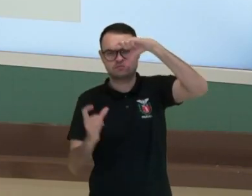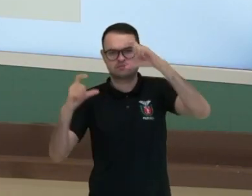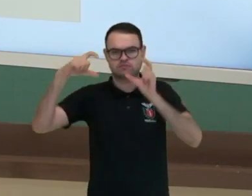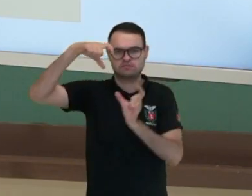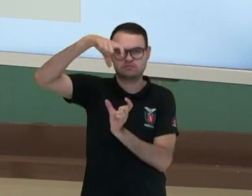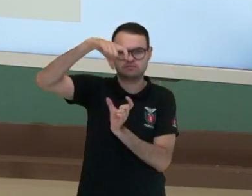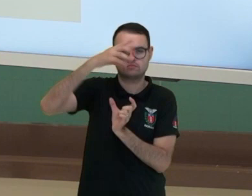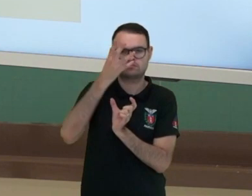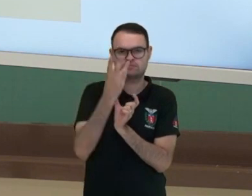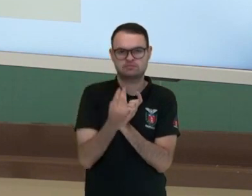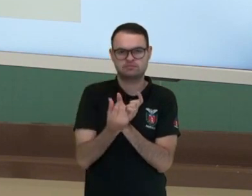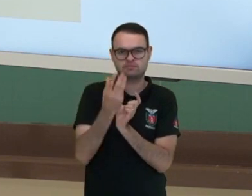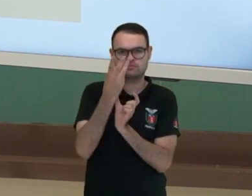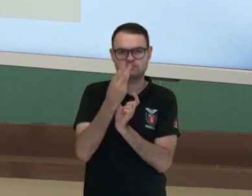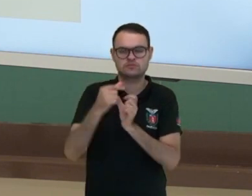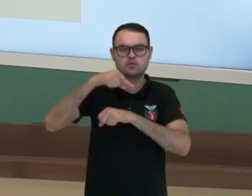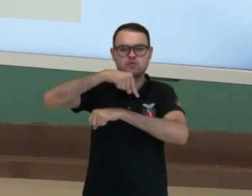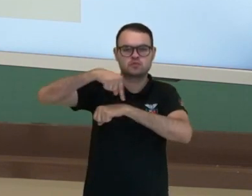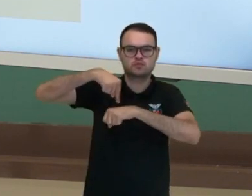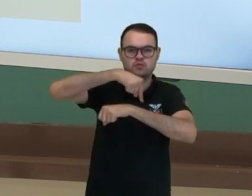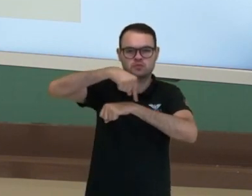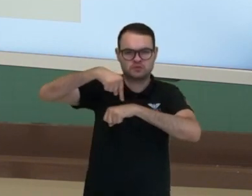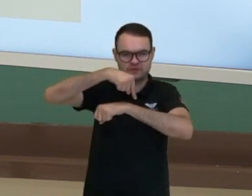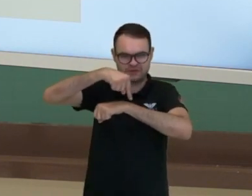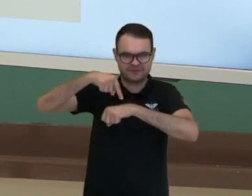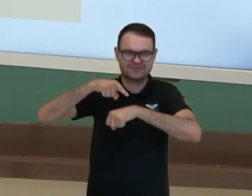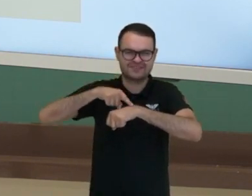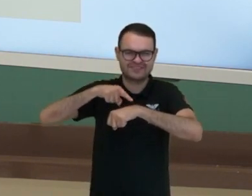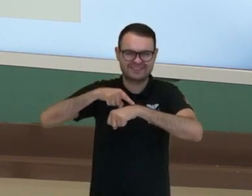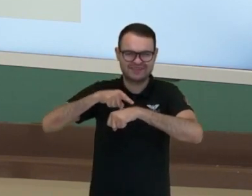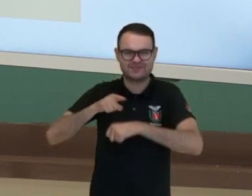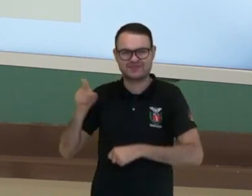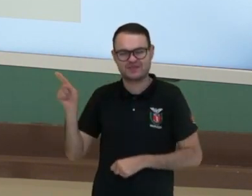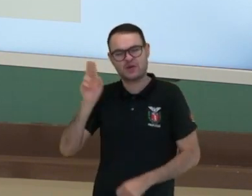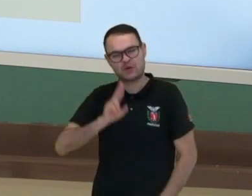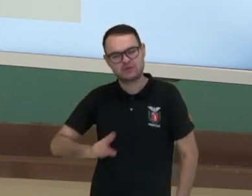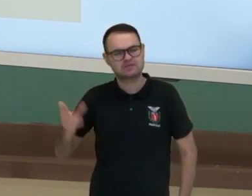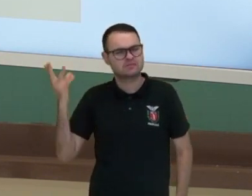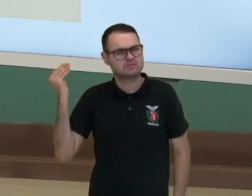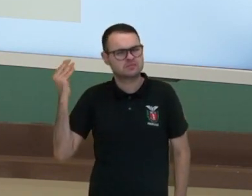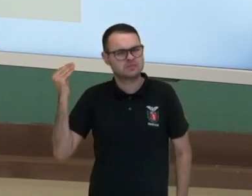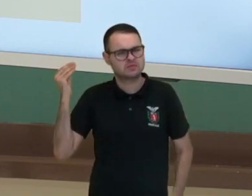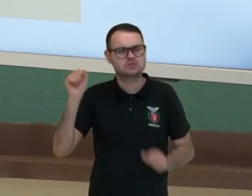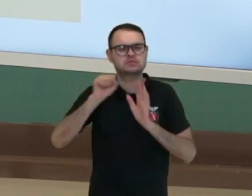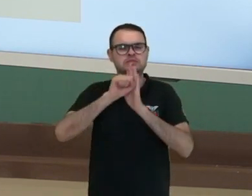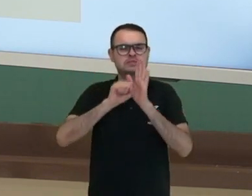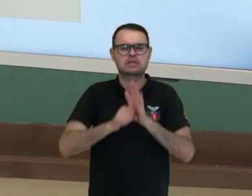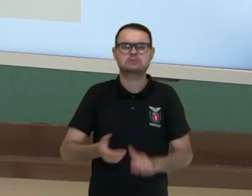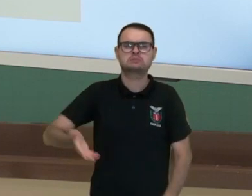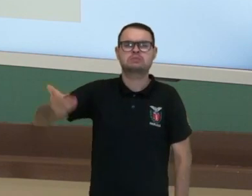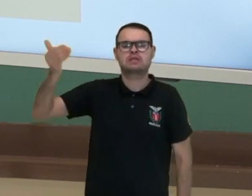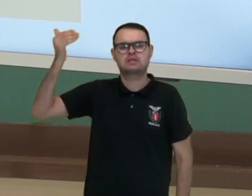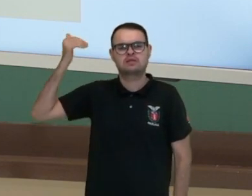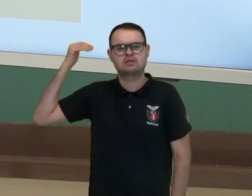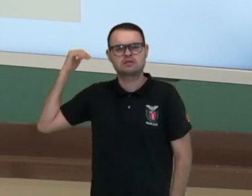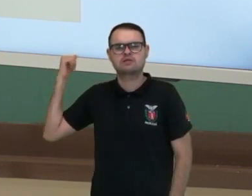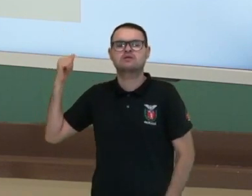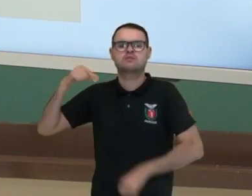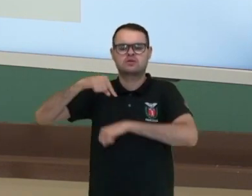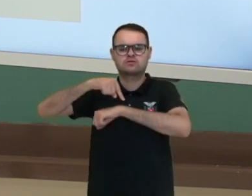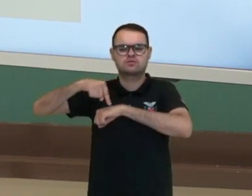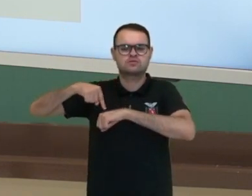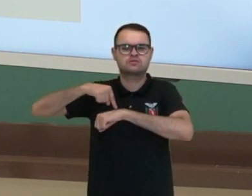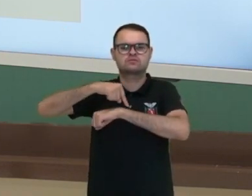aí na contagem do tempo, né? Muito utilizado aí em séculos passados para contar o tempo. Hoje